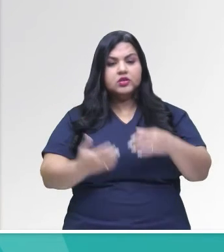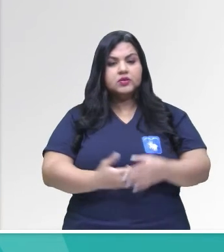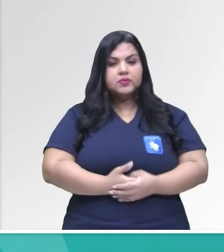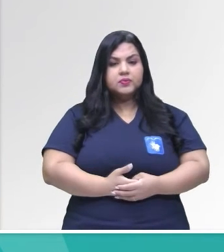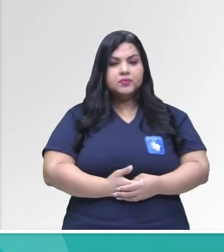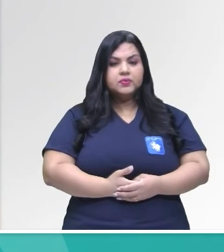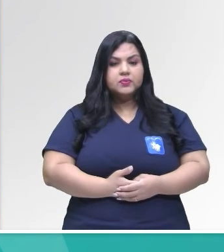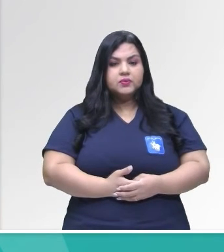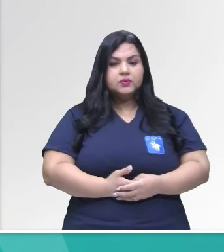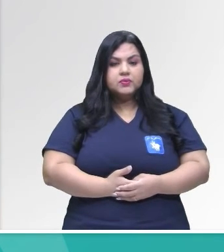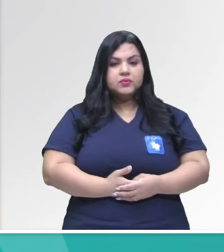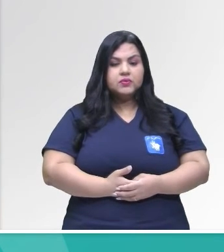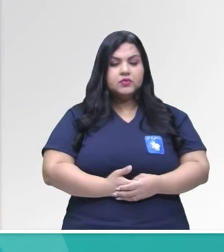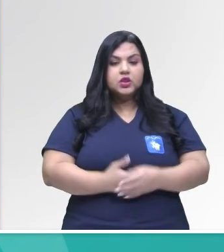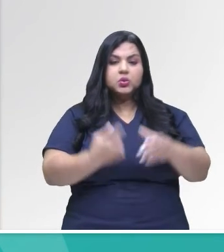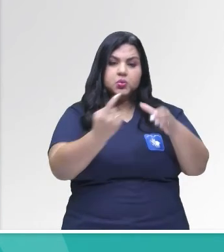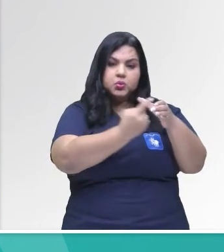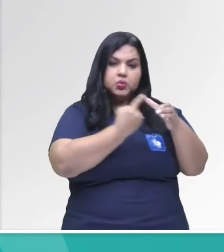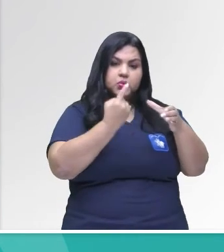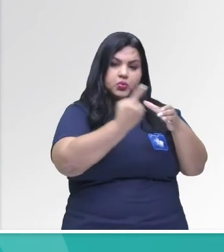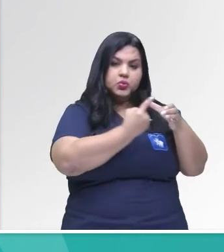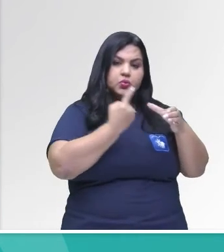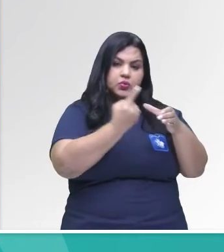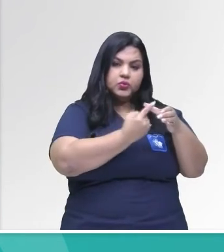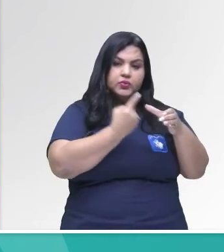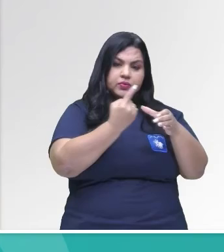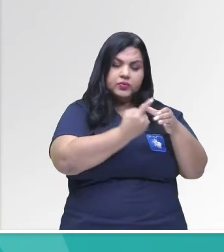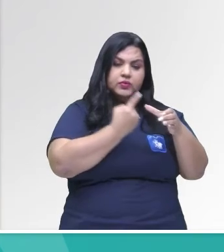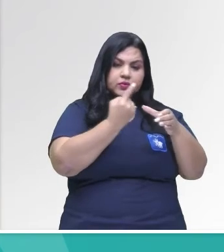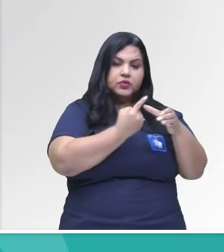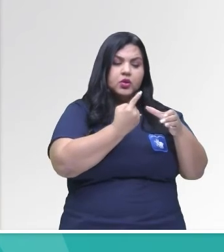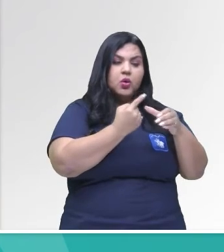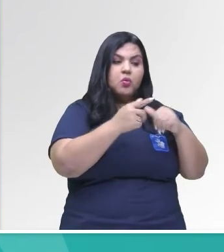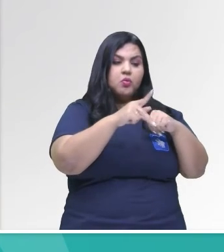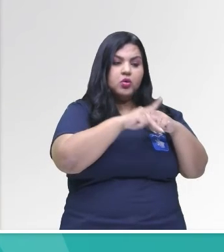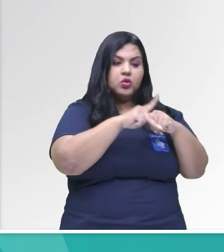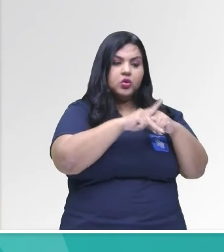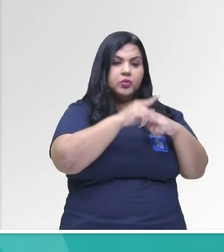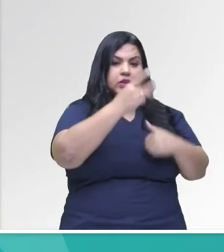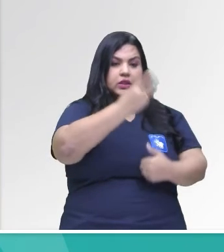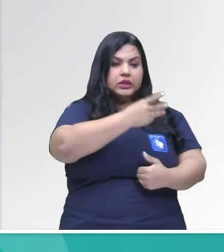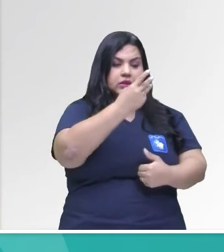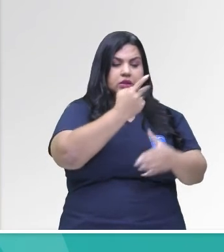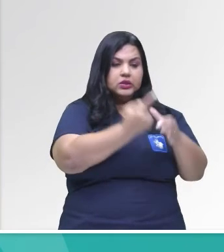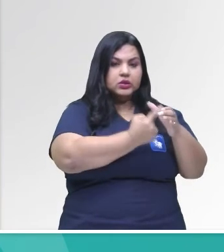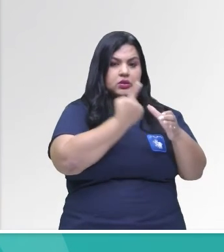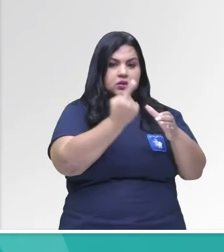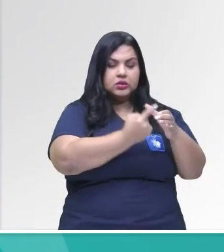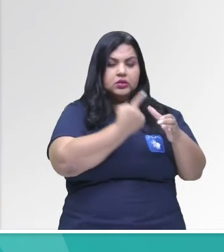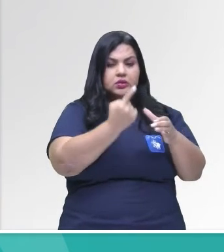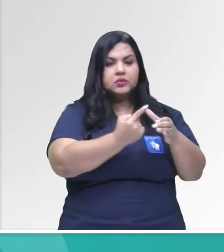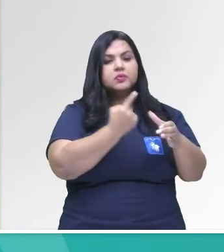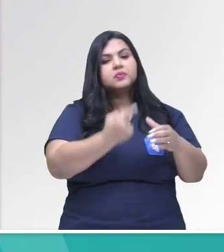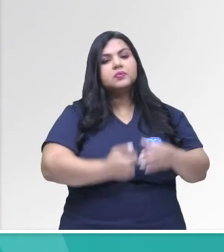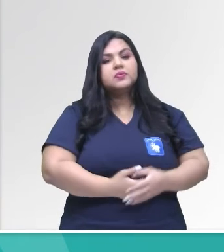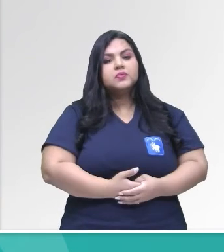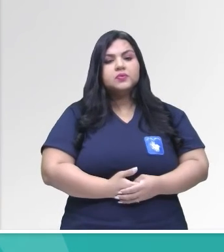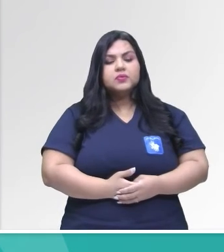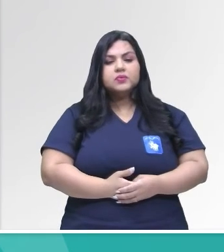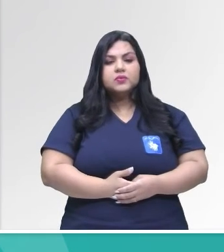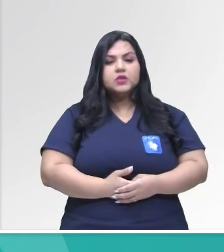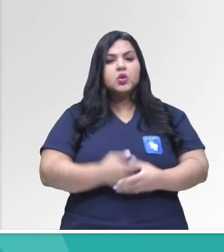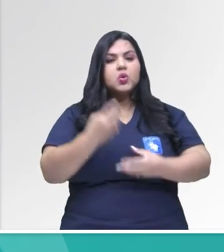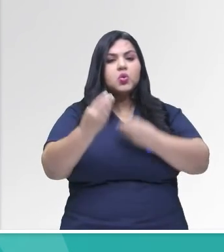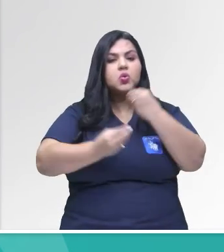it, singular, it, pronome de terceira pessoa do singular. How it was created, como